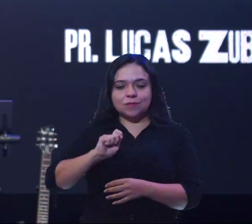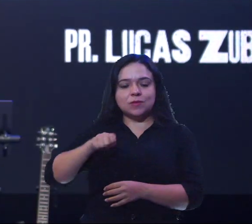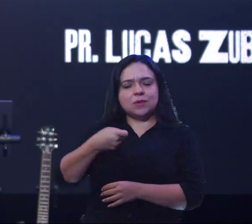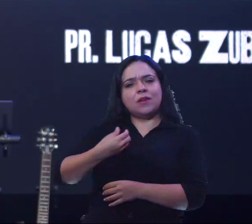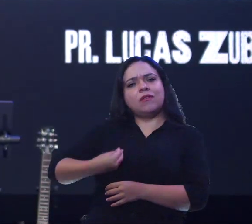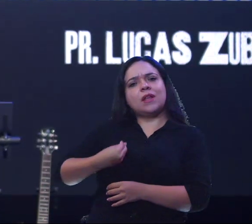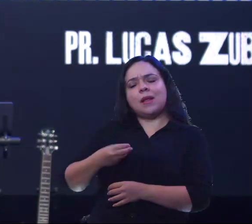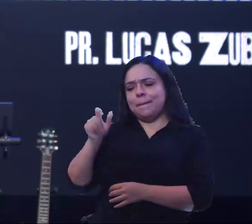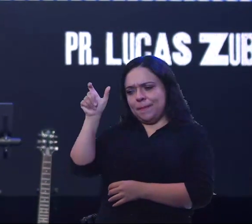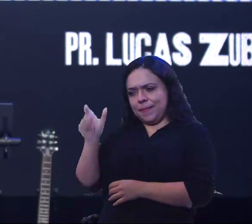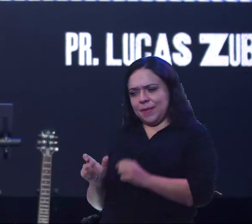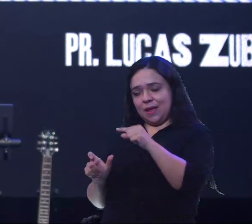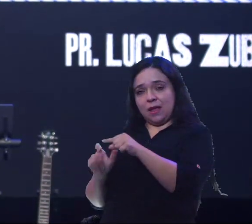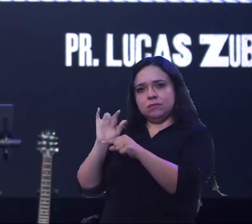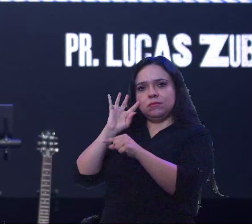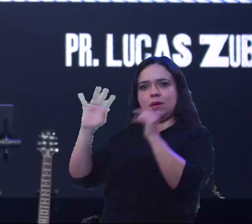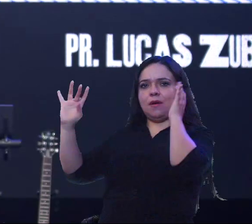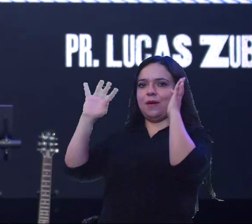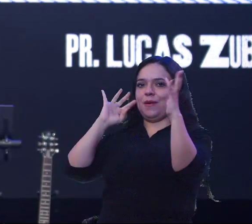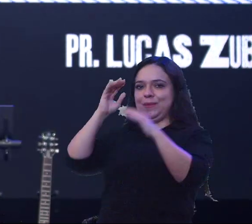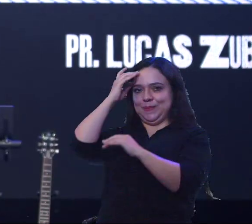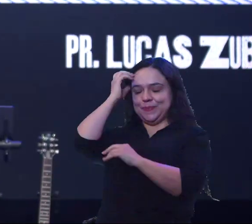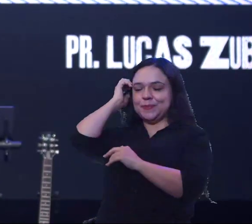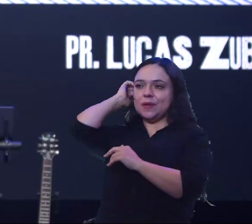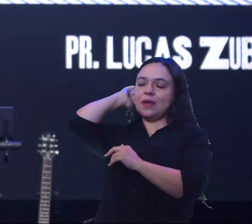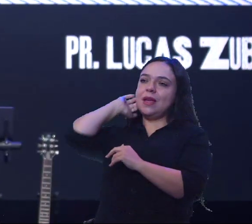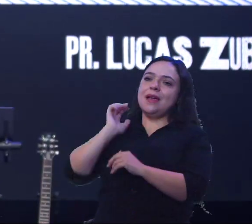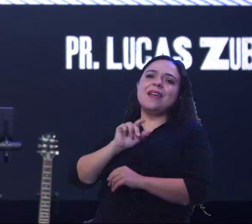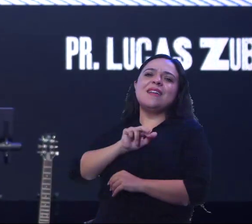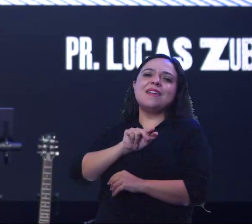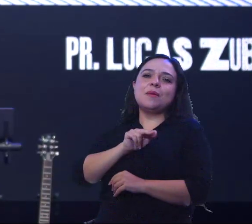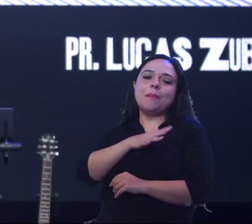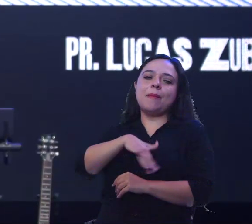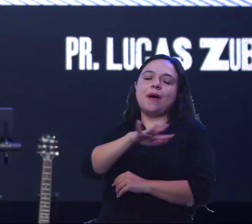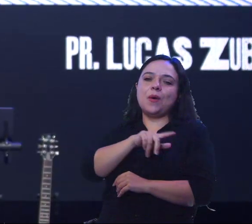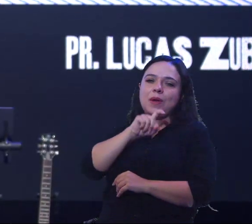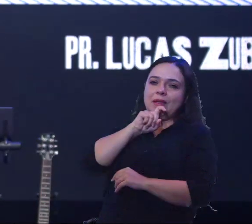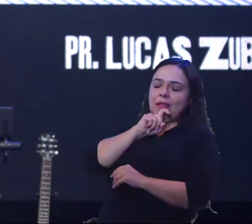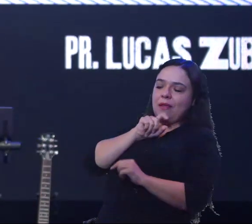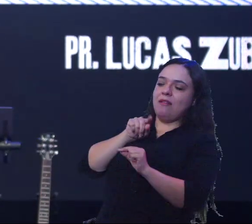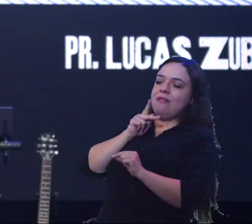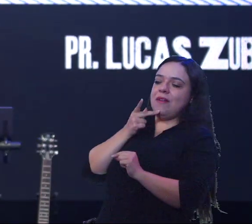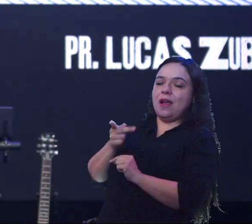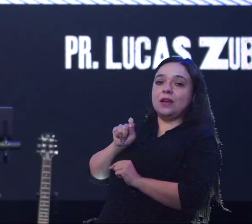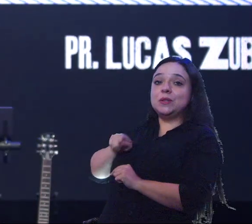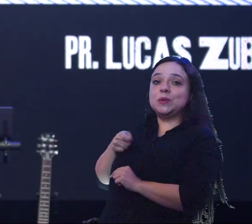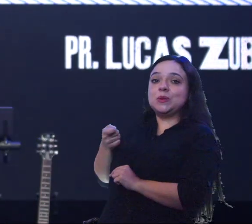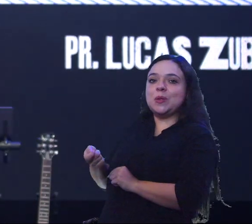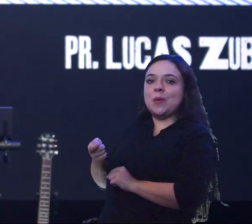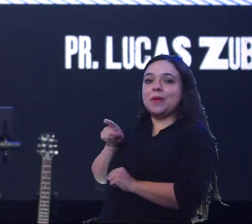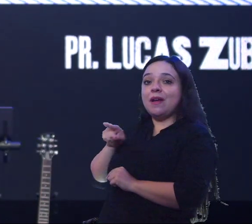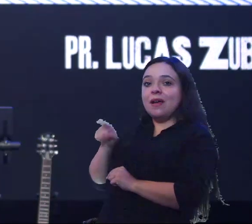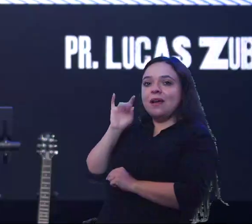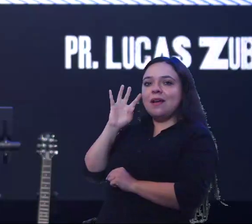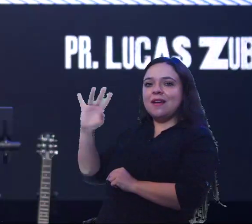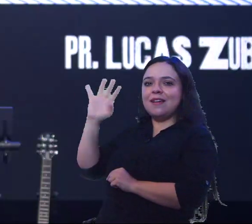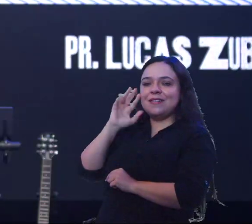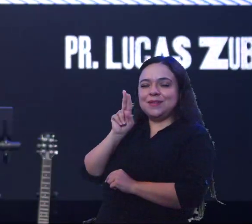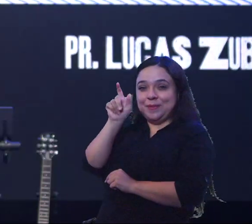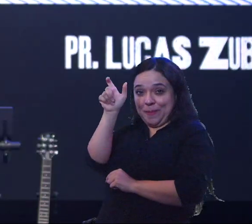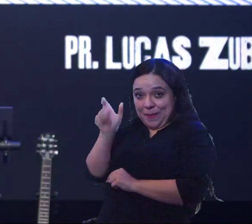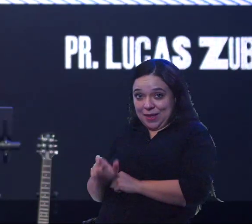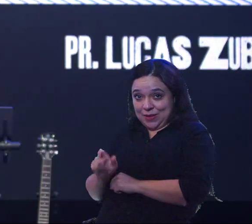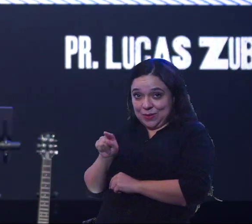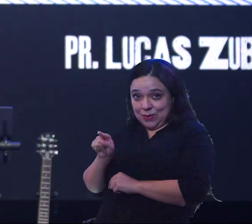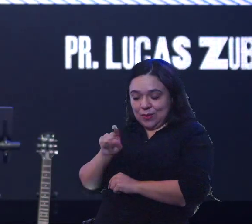de um sonhador. Pelo menos é como seus próprios irmãos diziam que ele realmente era. A vida de José. Você que está com a Bíblia